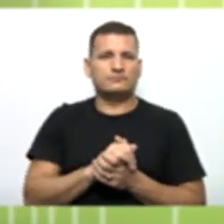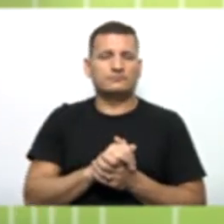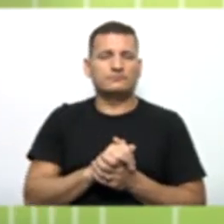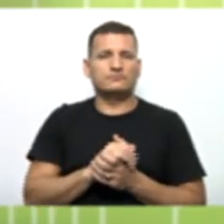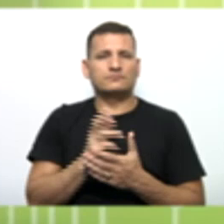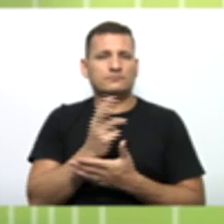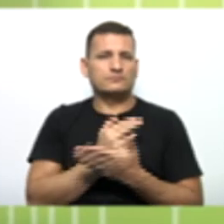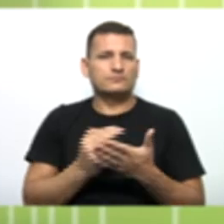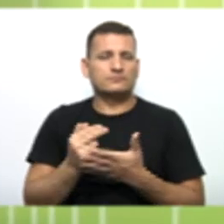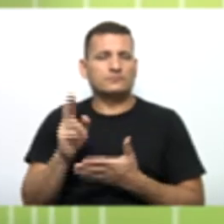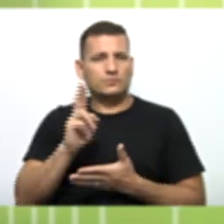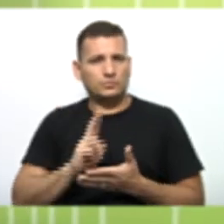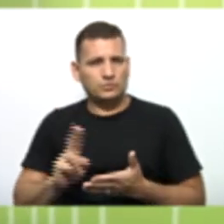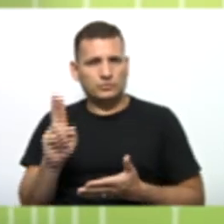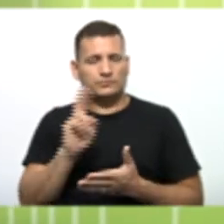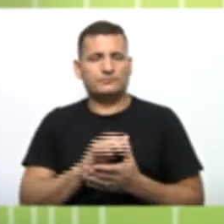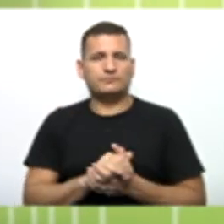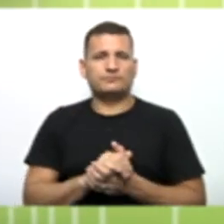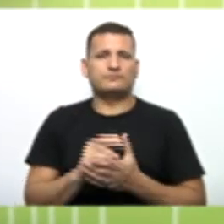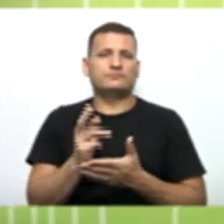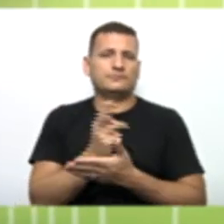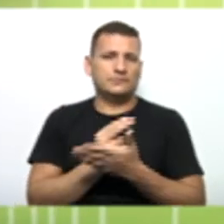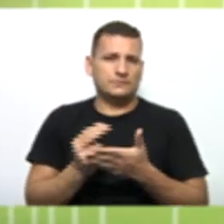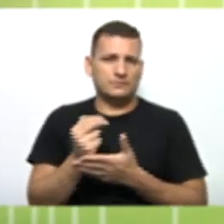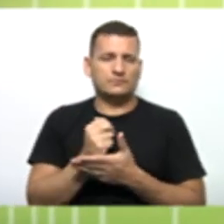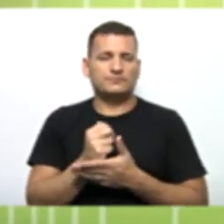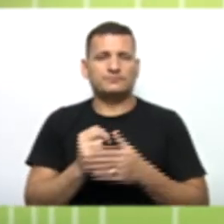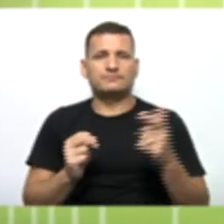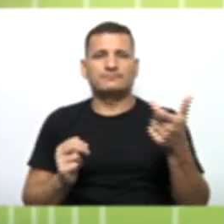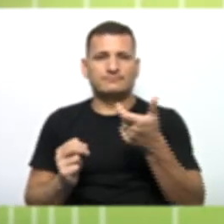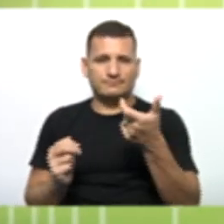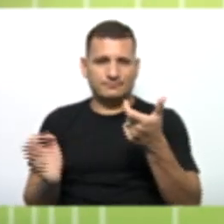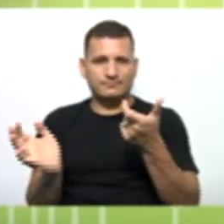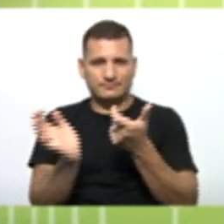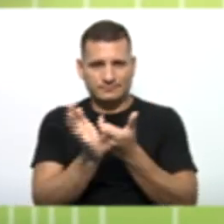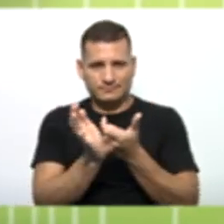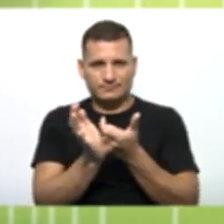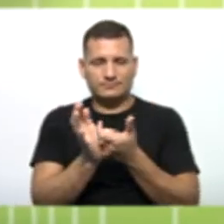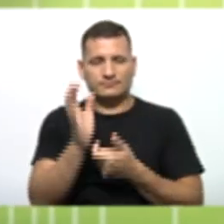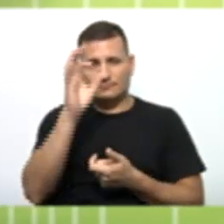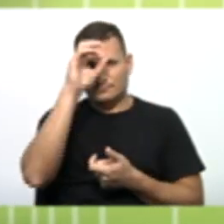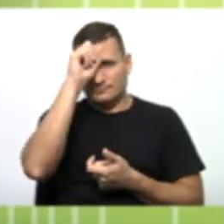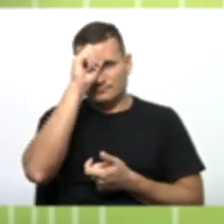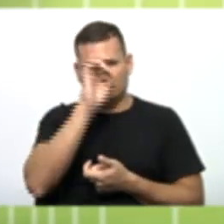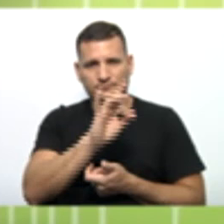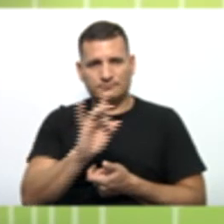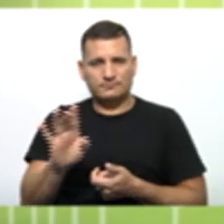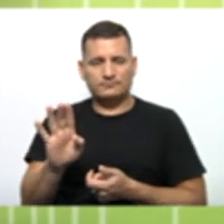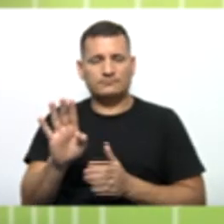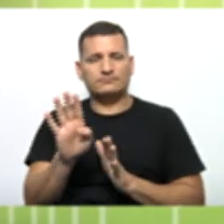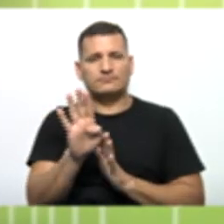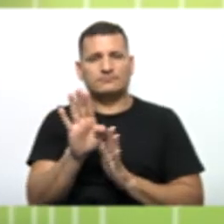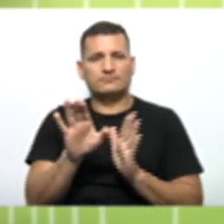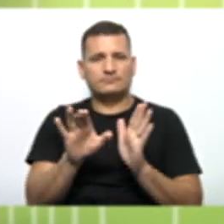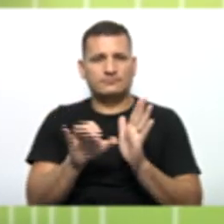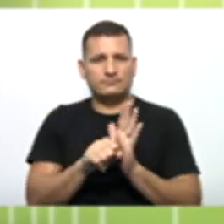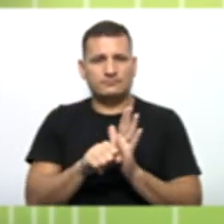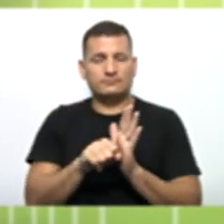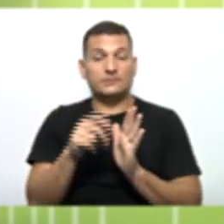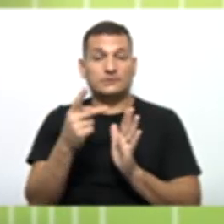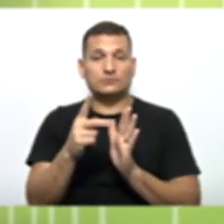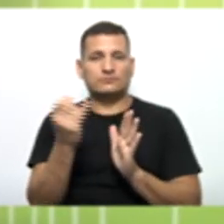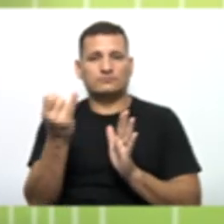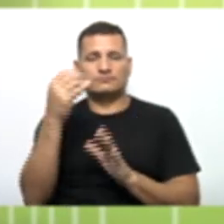aprenderam o diagrama de classe, certo? Aprendendo cada simbologia e qual a sua importância no